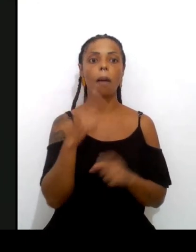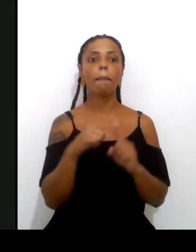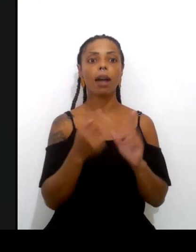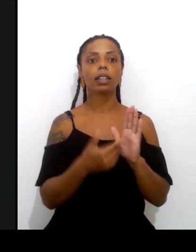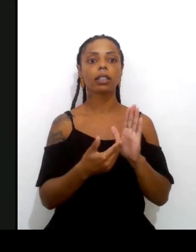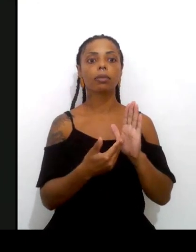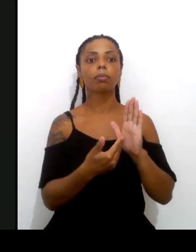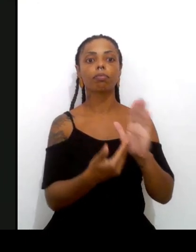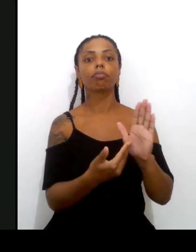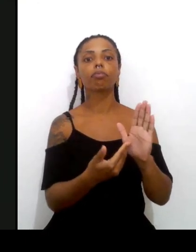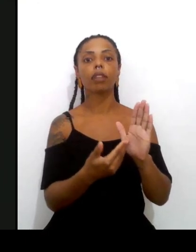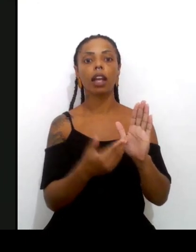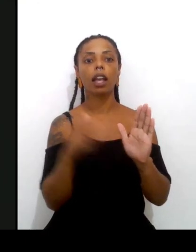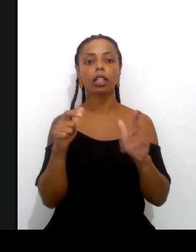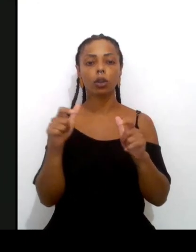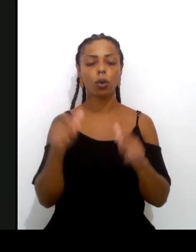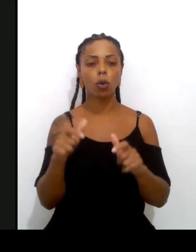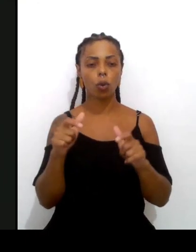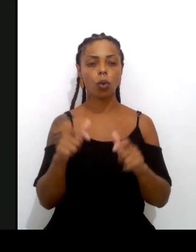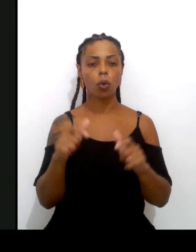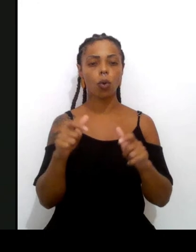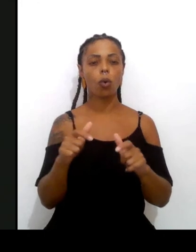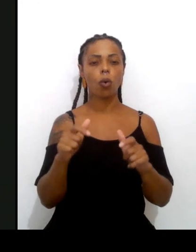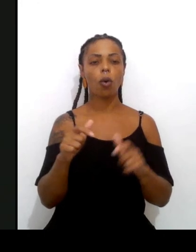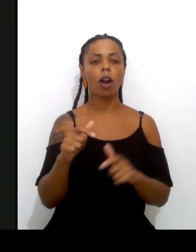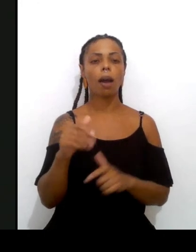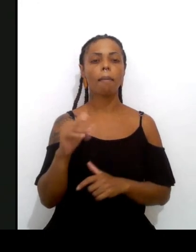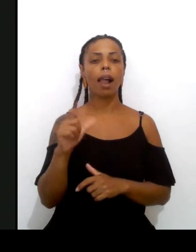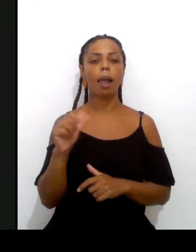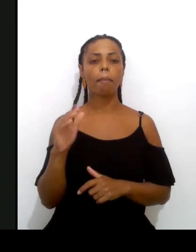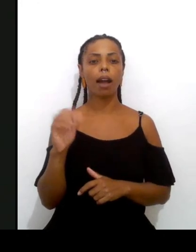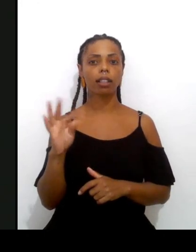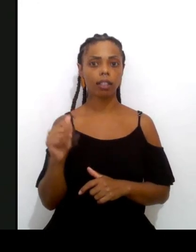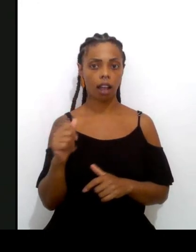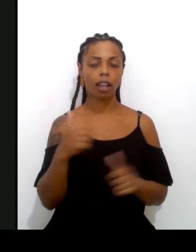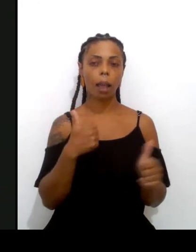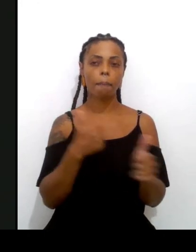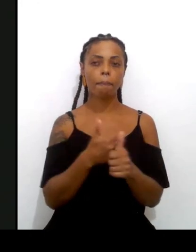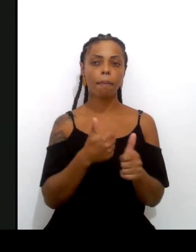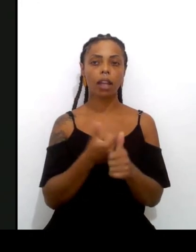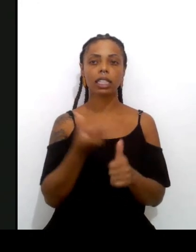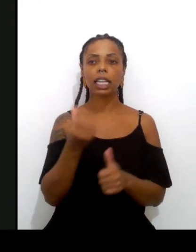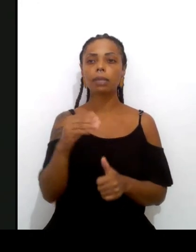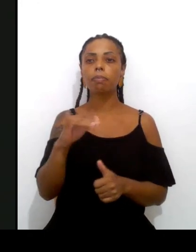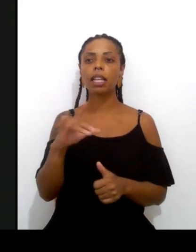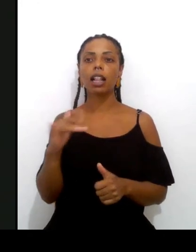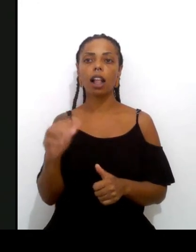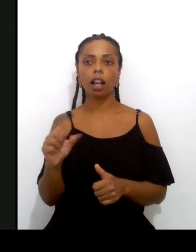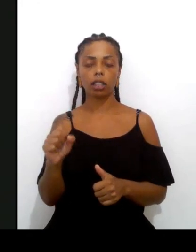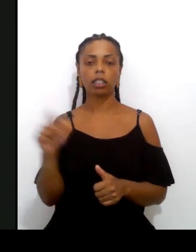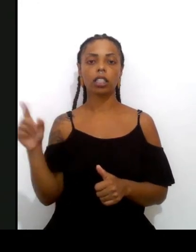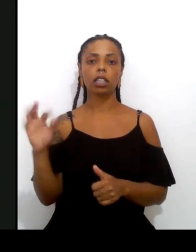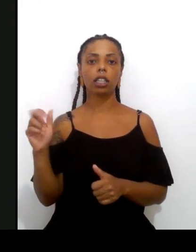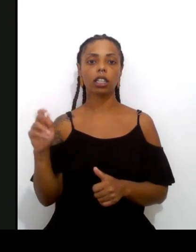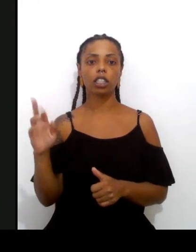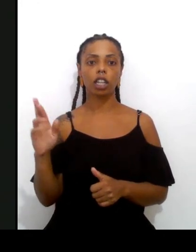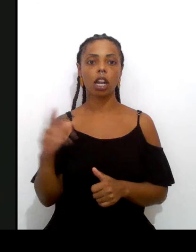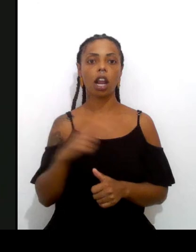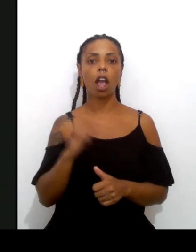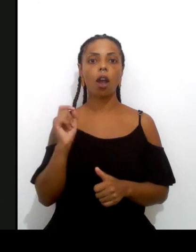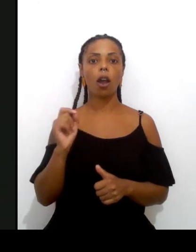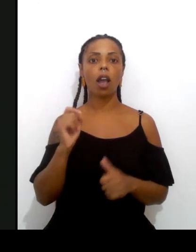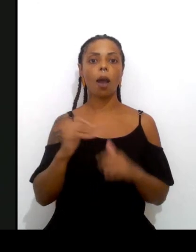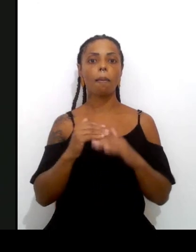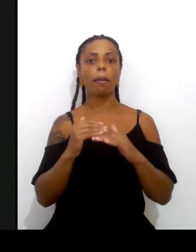balabata cerca de 6 milhas a leste de Tanger é limitada a uma plataforma curva cercada de ambos os lados por um espaço negro